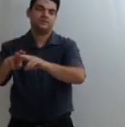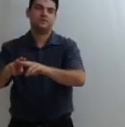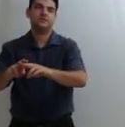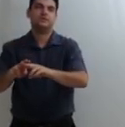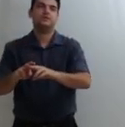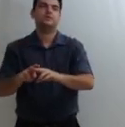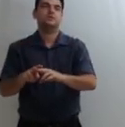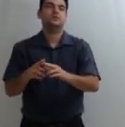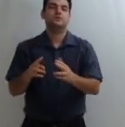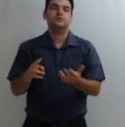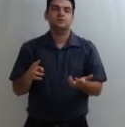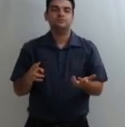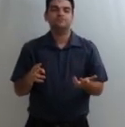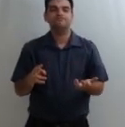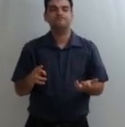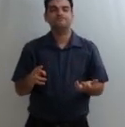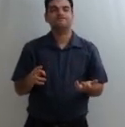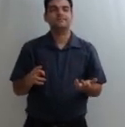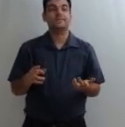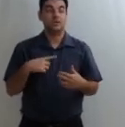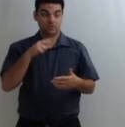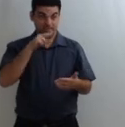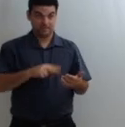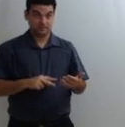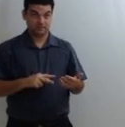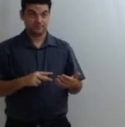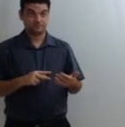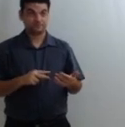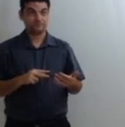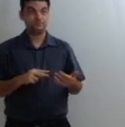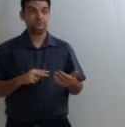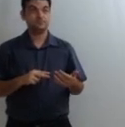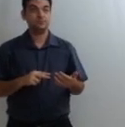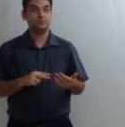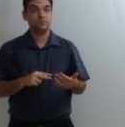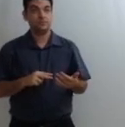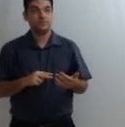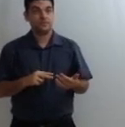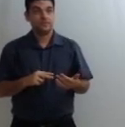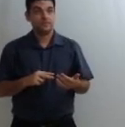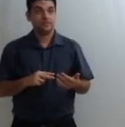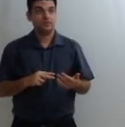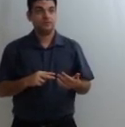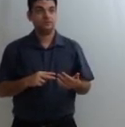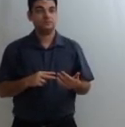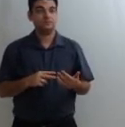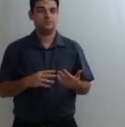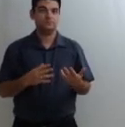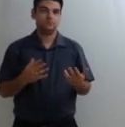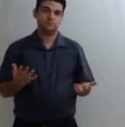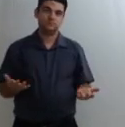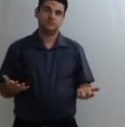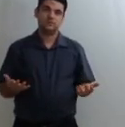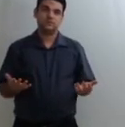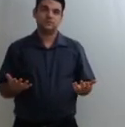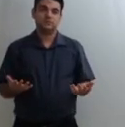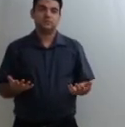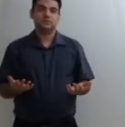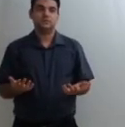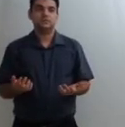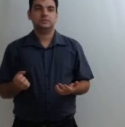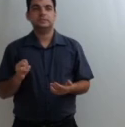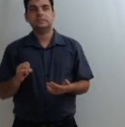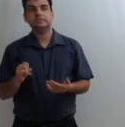E o que eu verifico é a possibilidade e a suficiência de